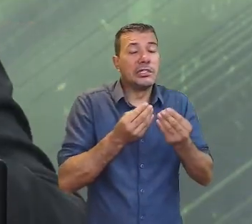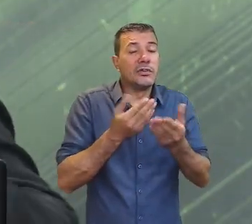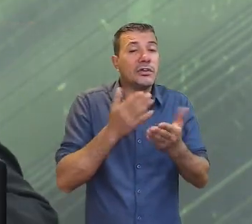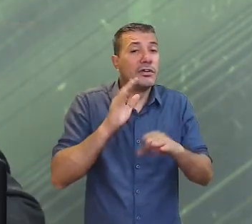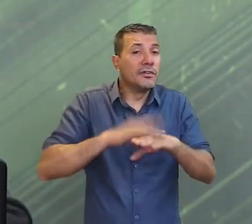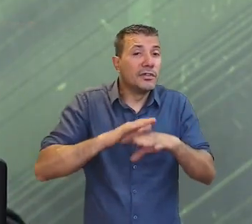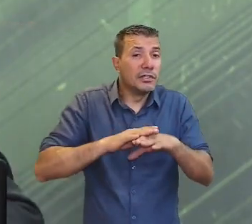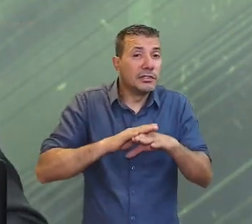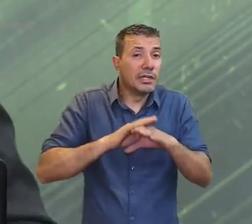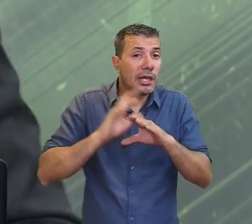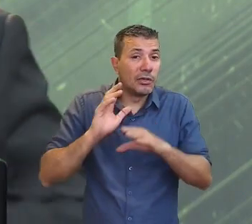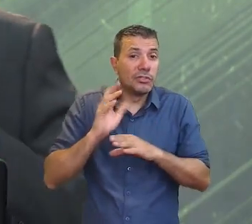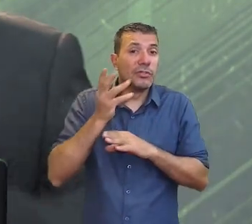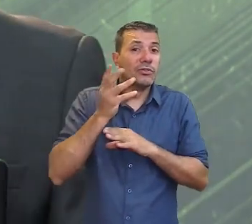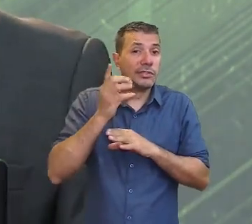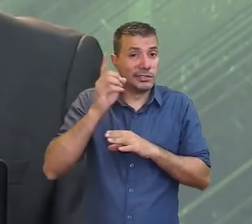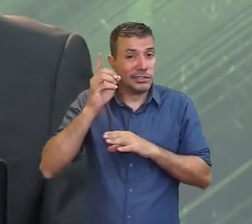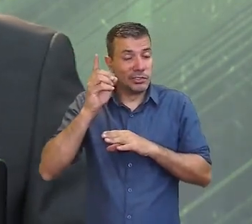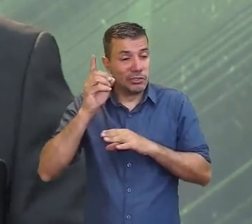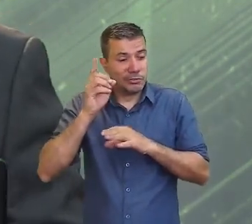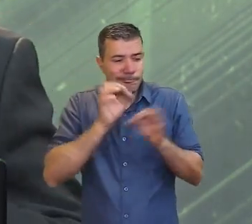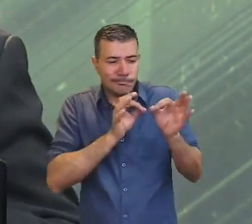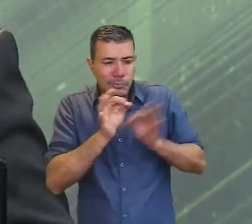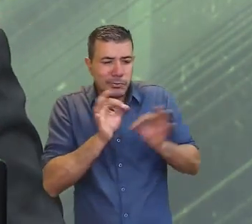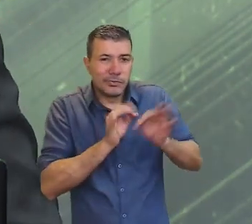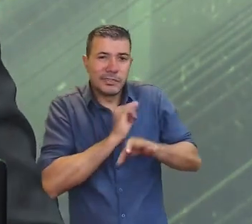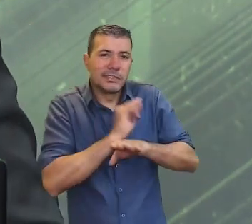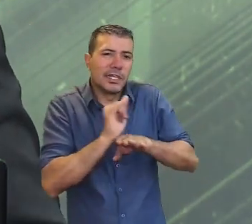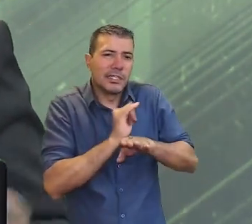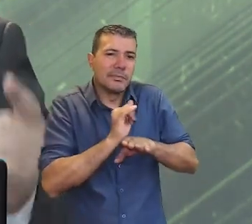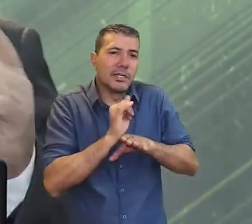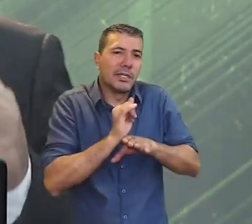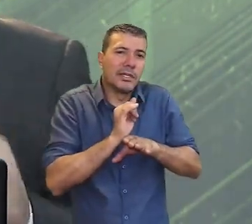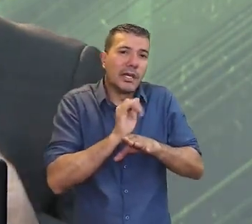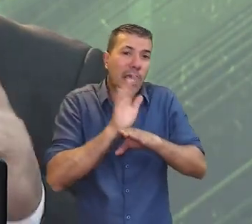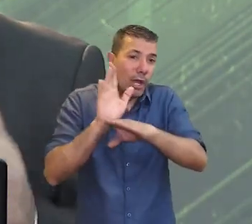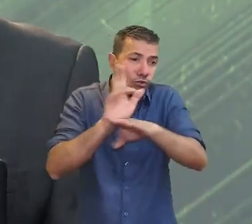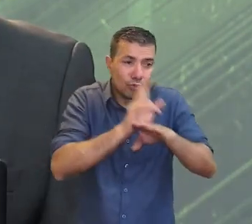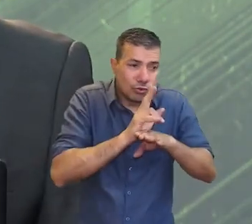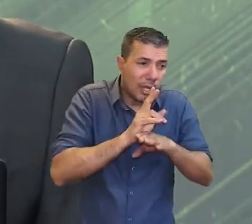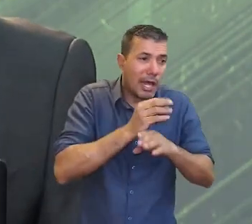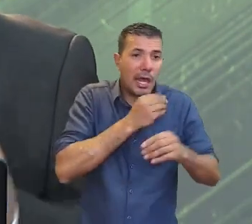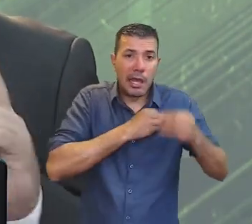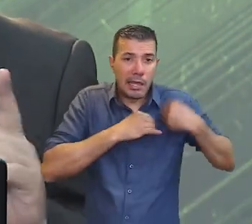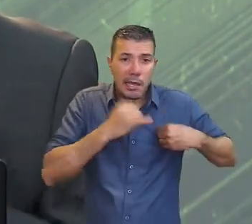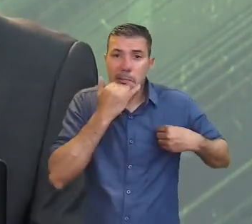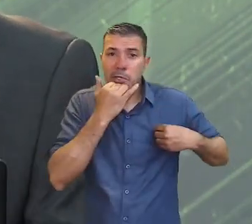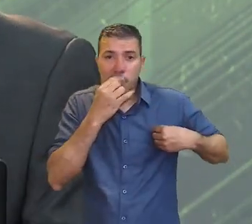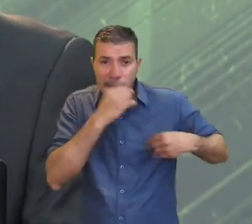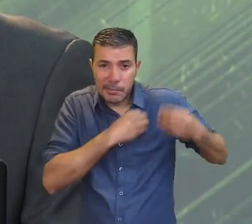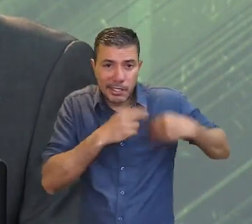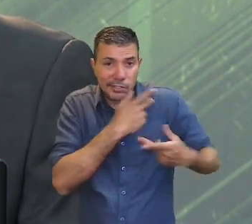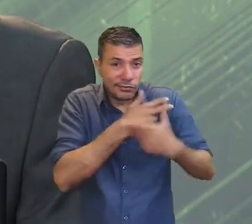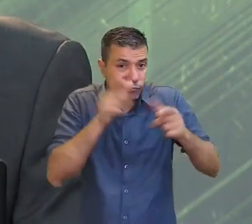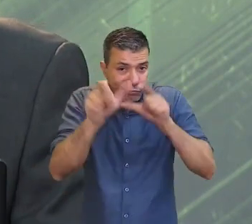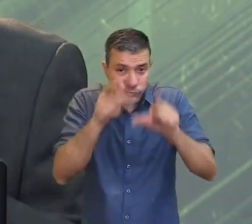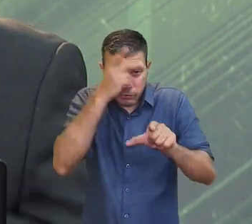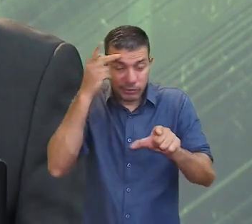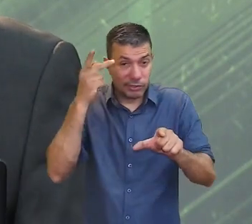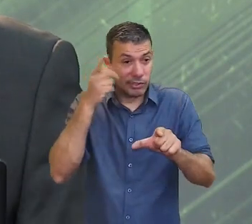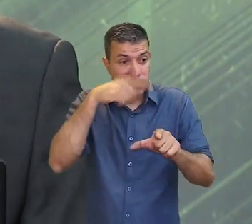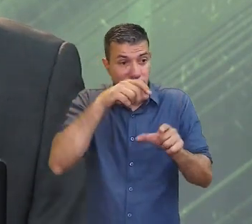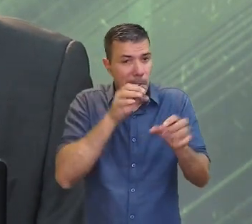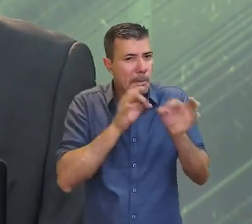um processo periódico de purificação era necessário a fim de limpar o santuário dos pecados registrados nele.